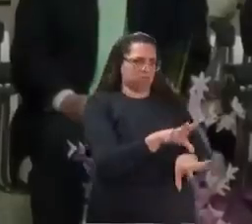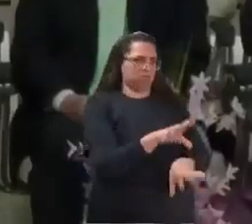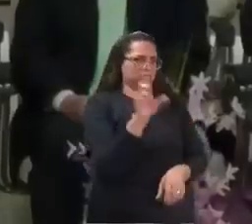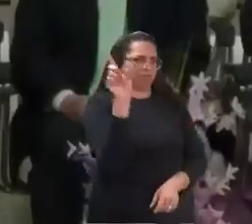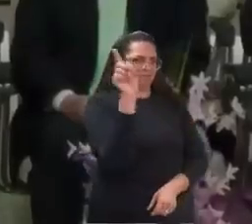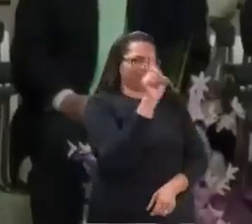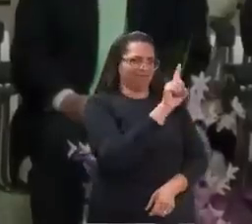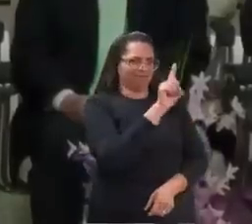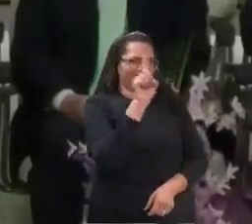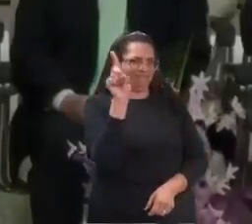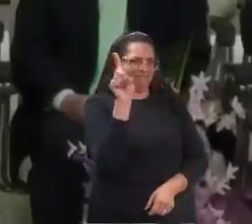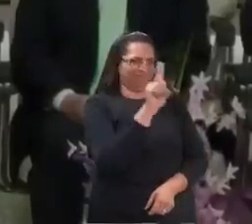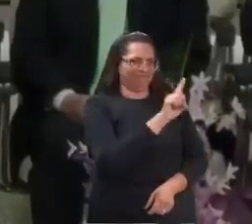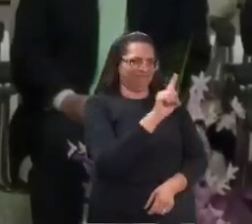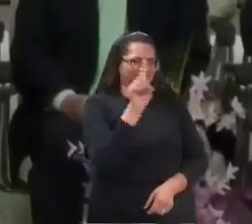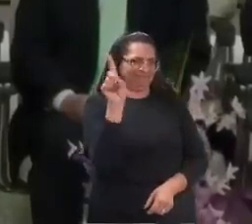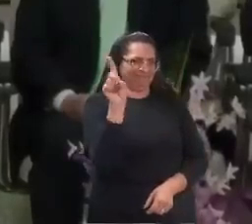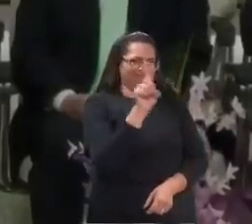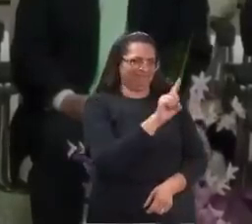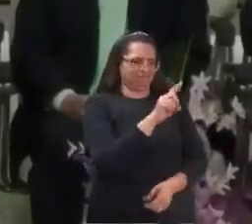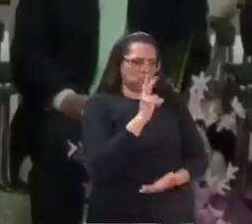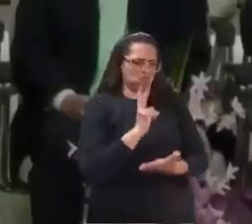Ei, galai, arais.